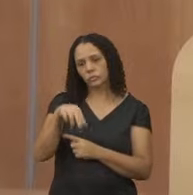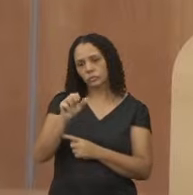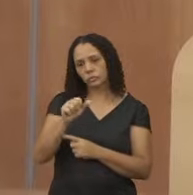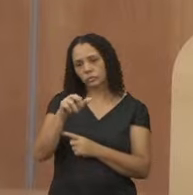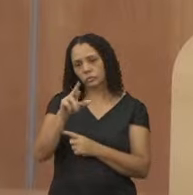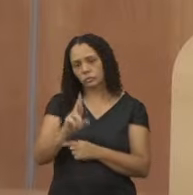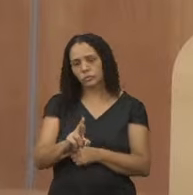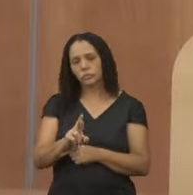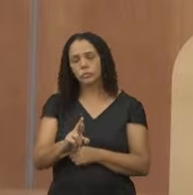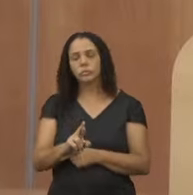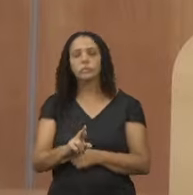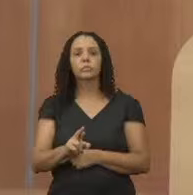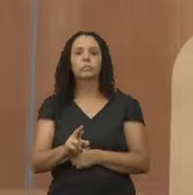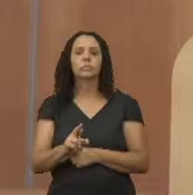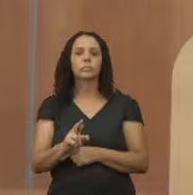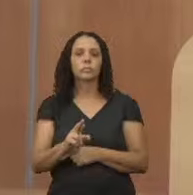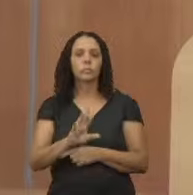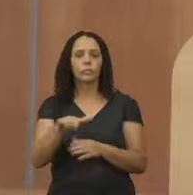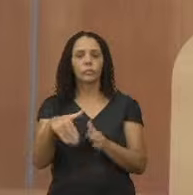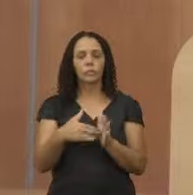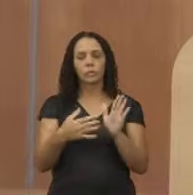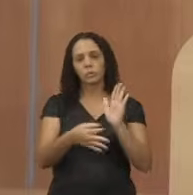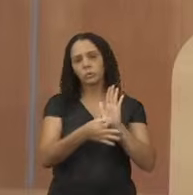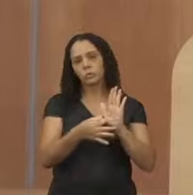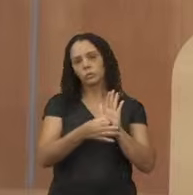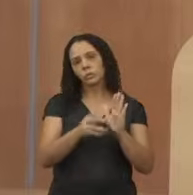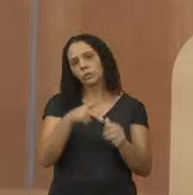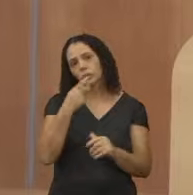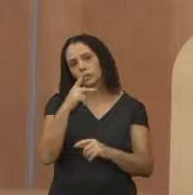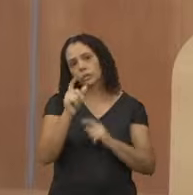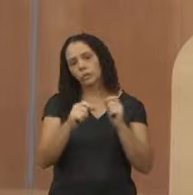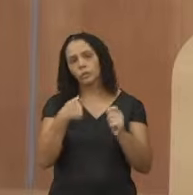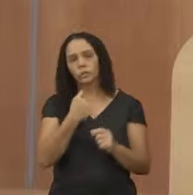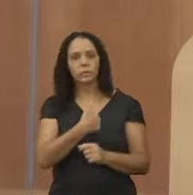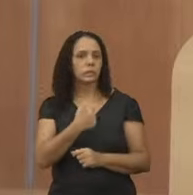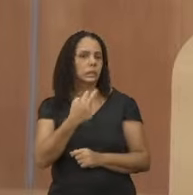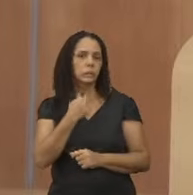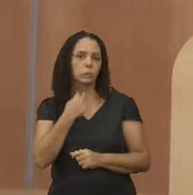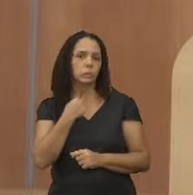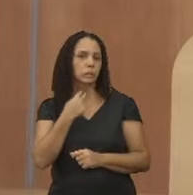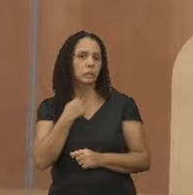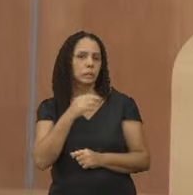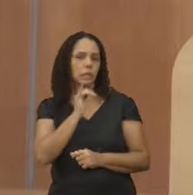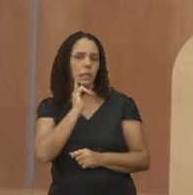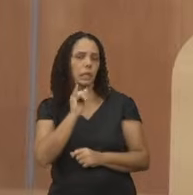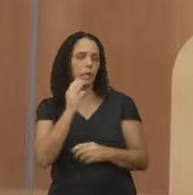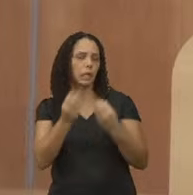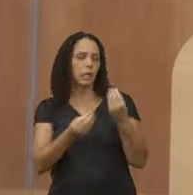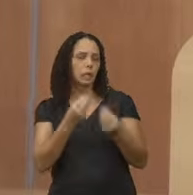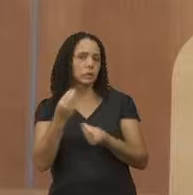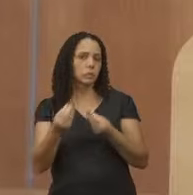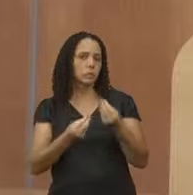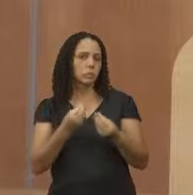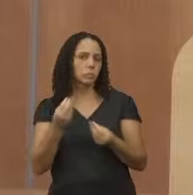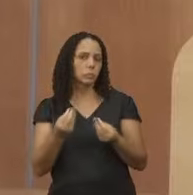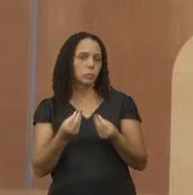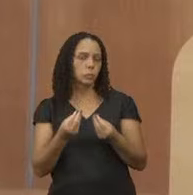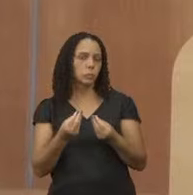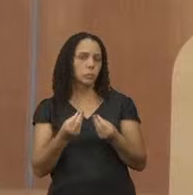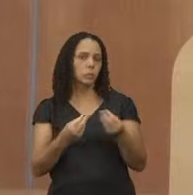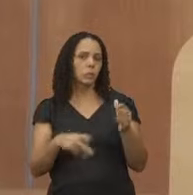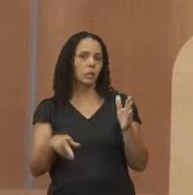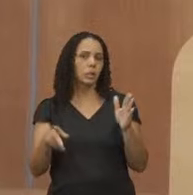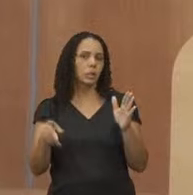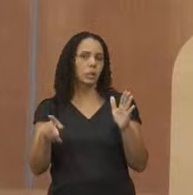aqui, que fez a sua última sugestão, dizendo que nós não podíamos declarar como